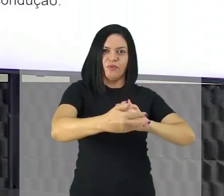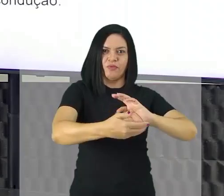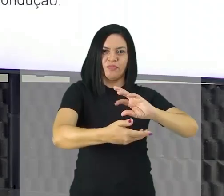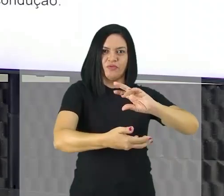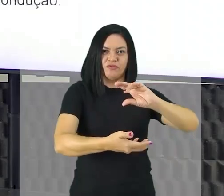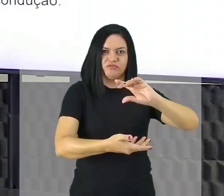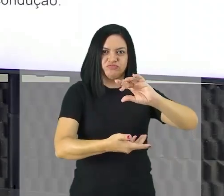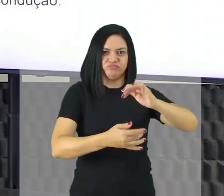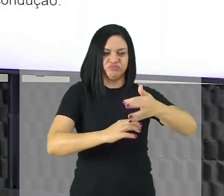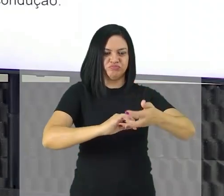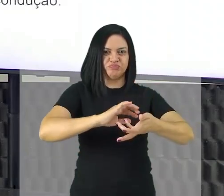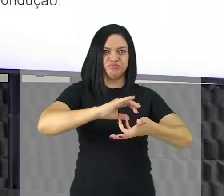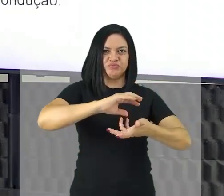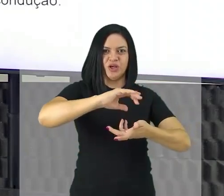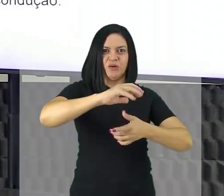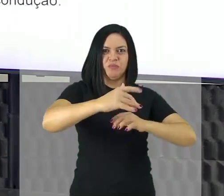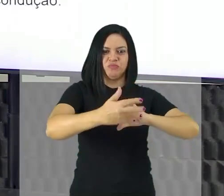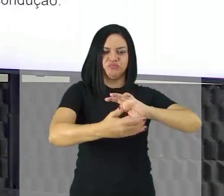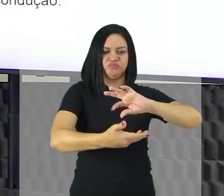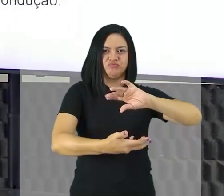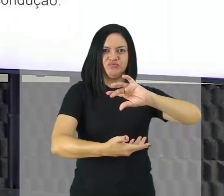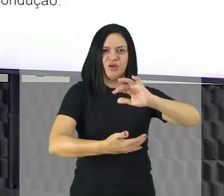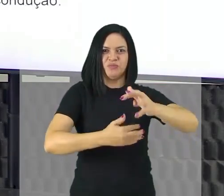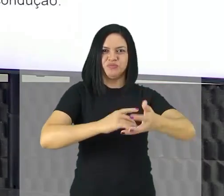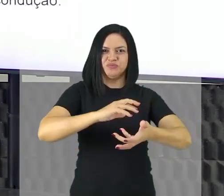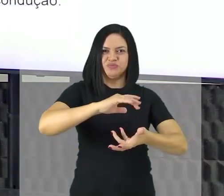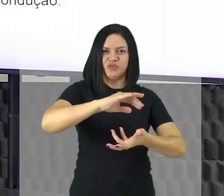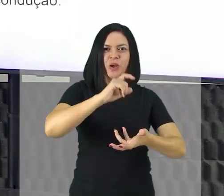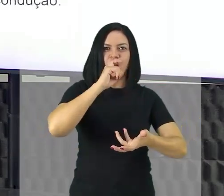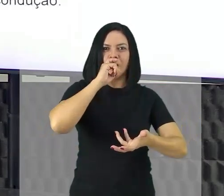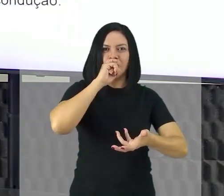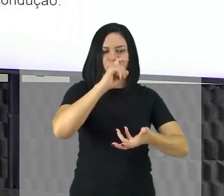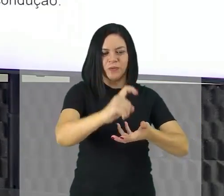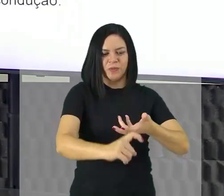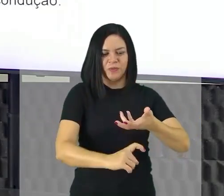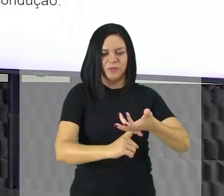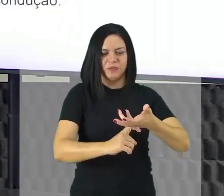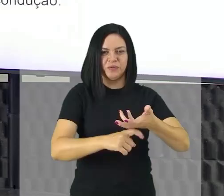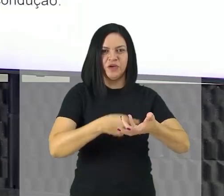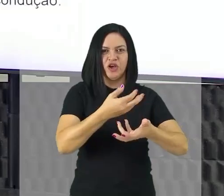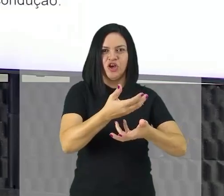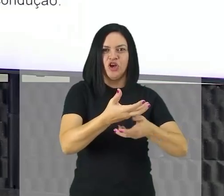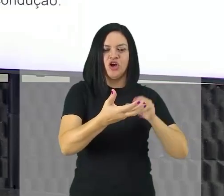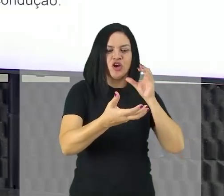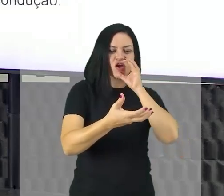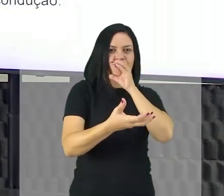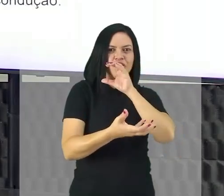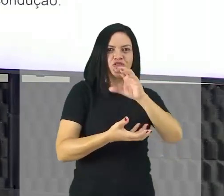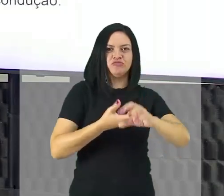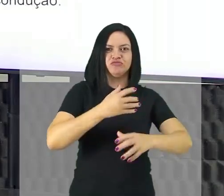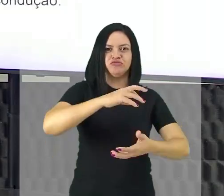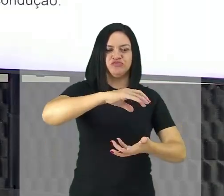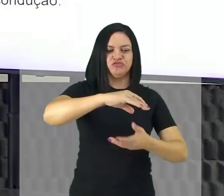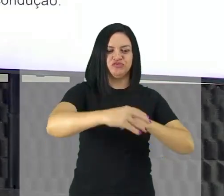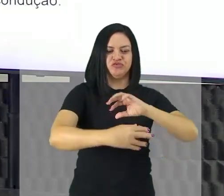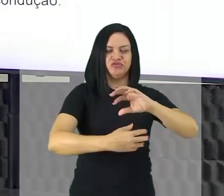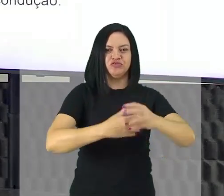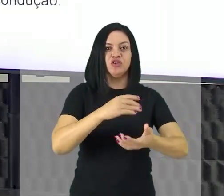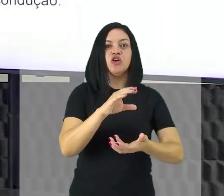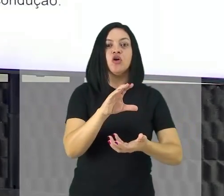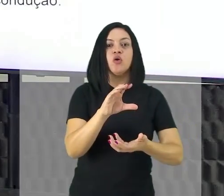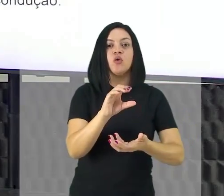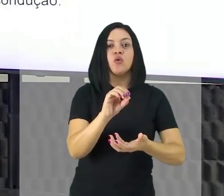que está quente sobe, o que está frio desce. O que está quente sobe, o que está frio desce. Esse fenômeno a gente chama de correntes